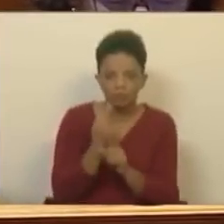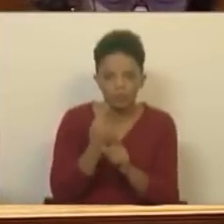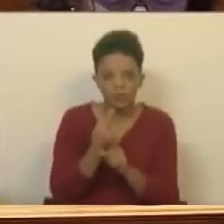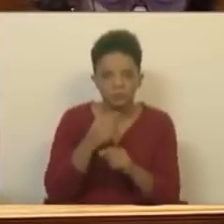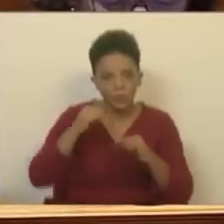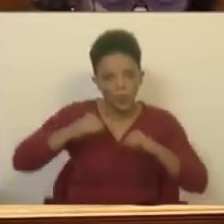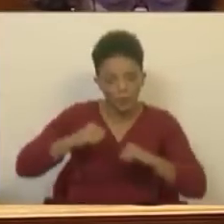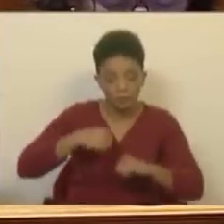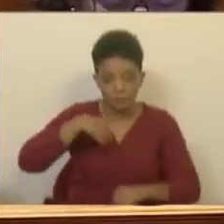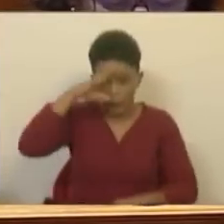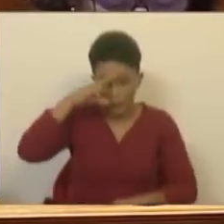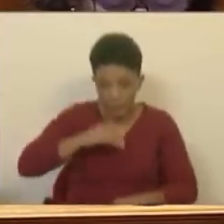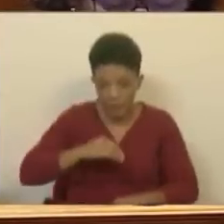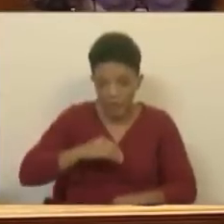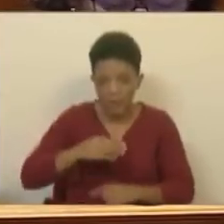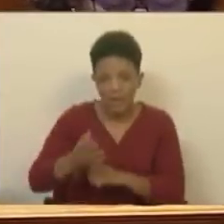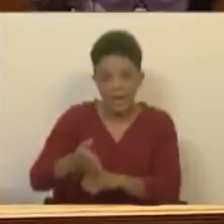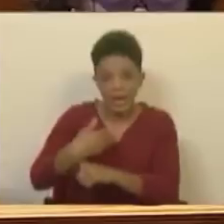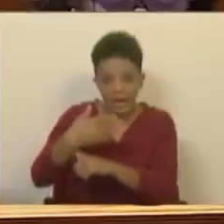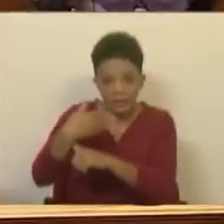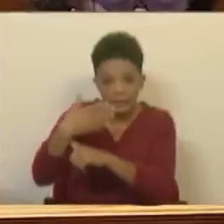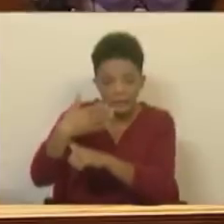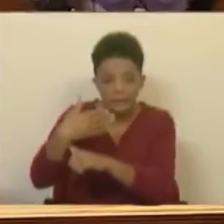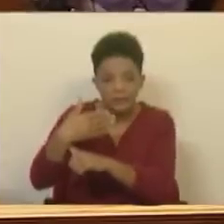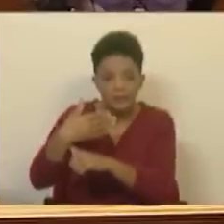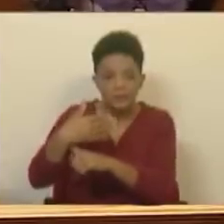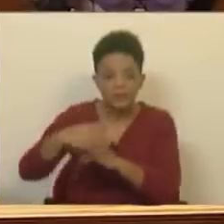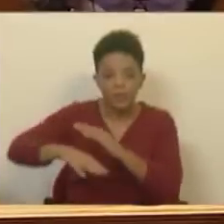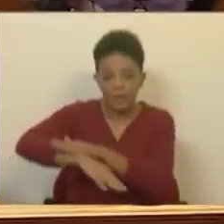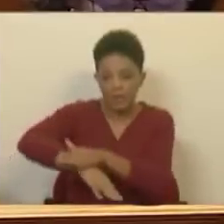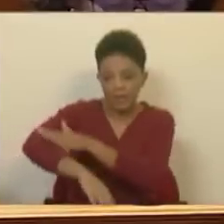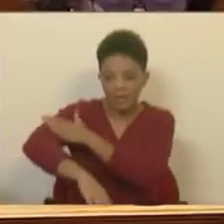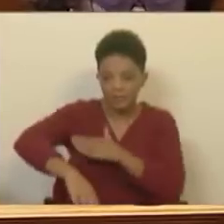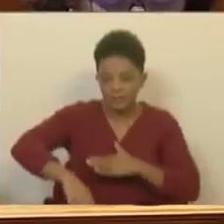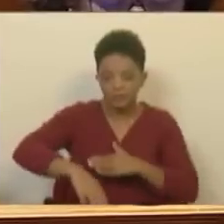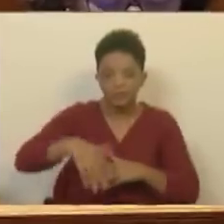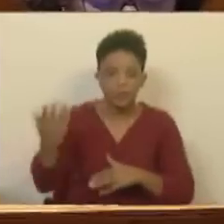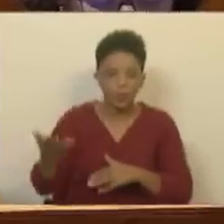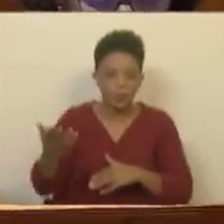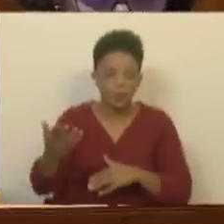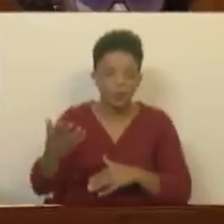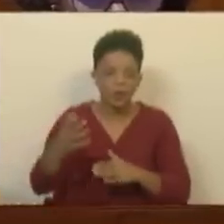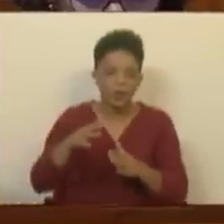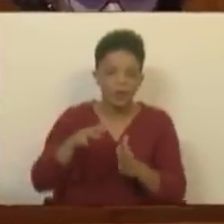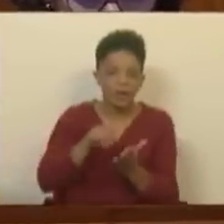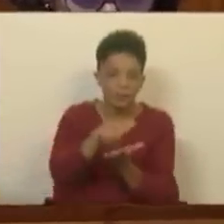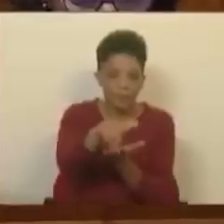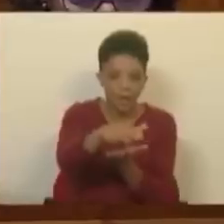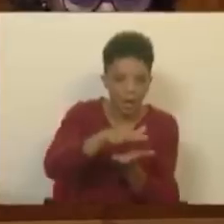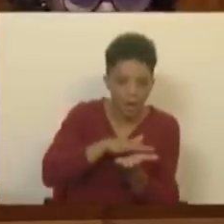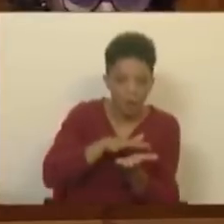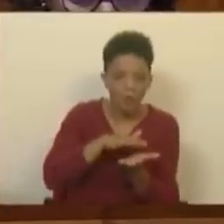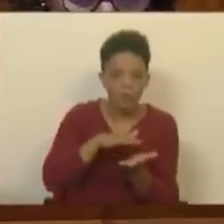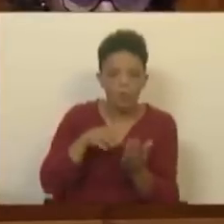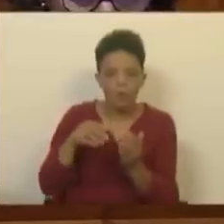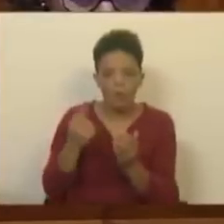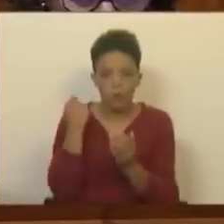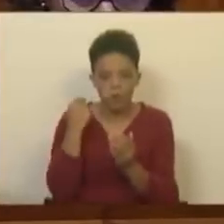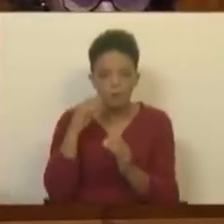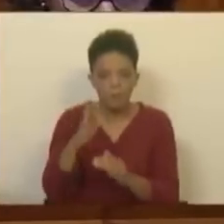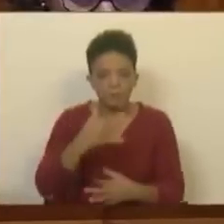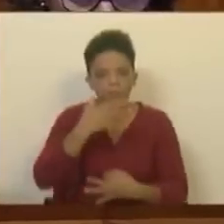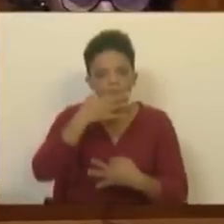eu não sei se é mesmo nas asas sendo o corpo do avião cena calda mas estou certo